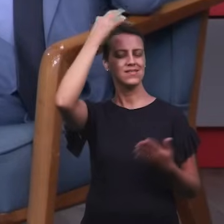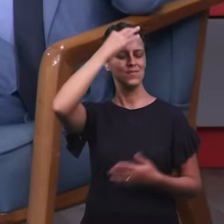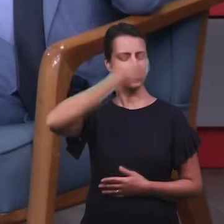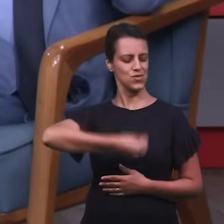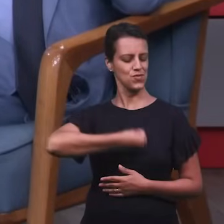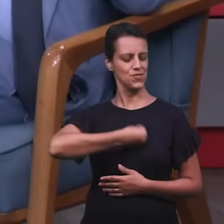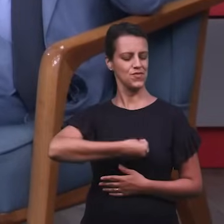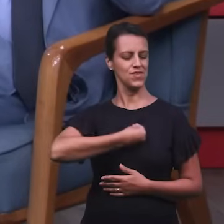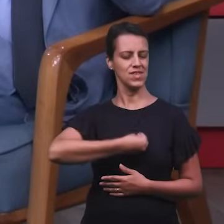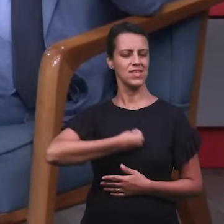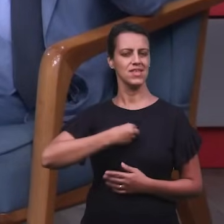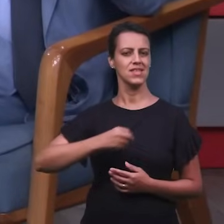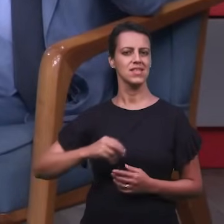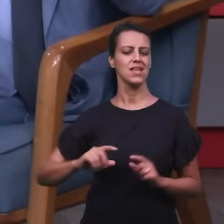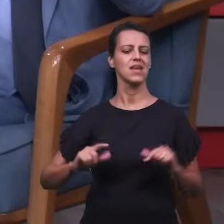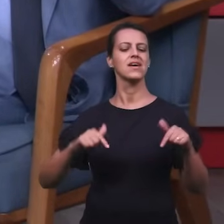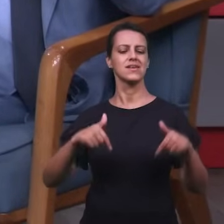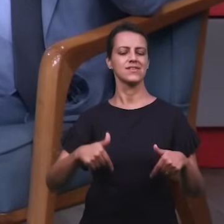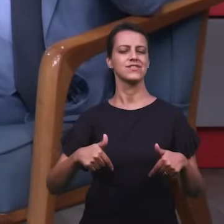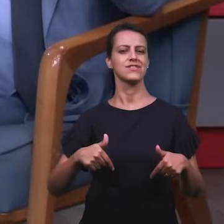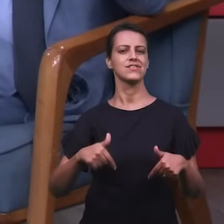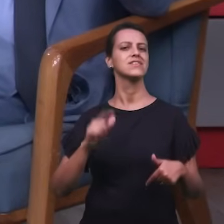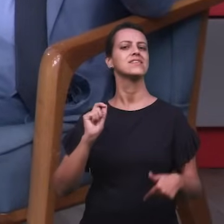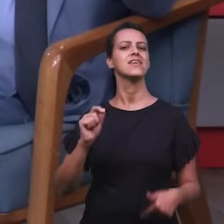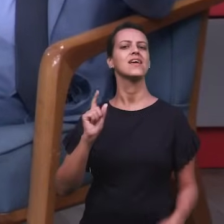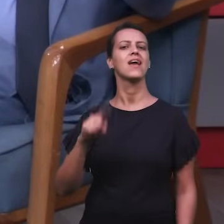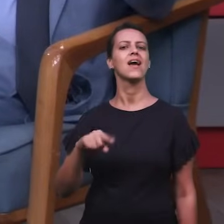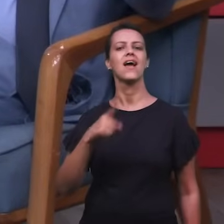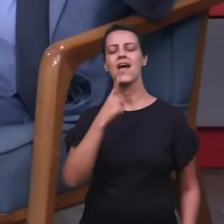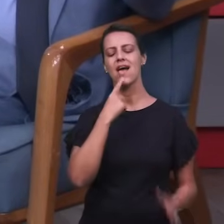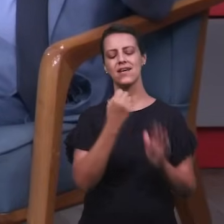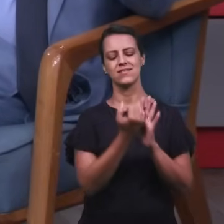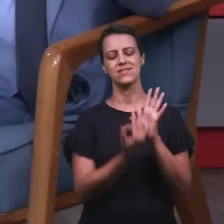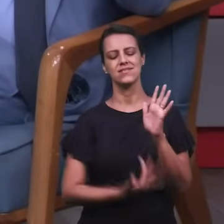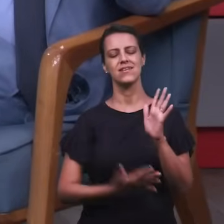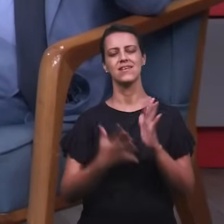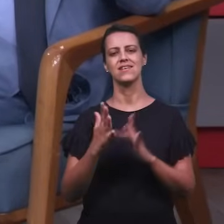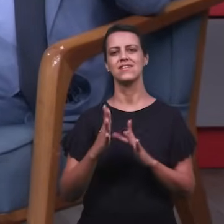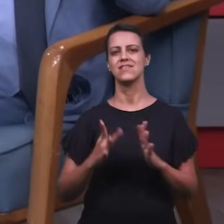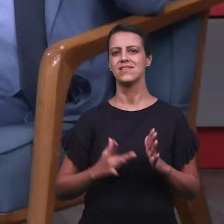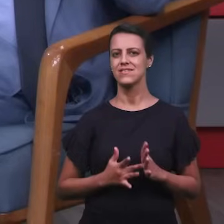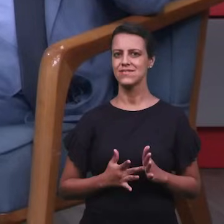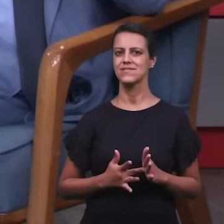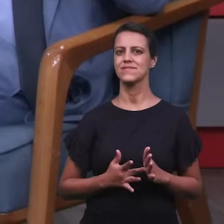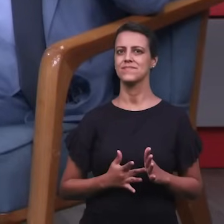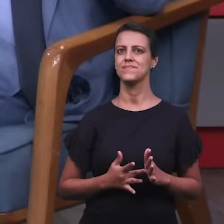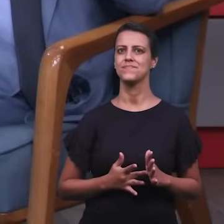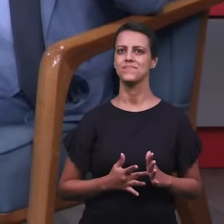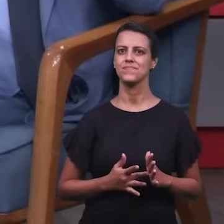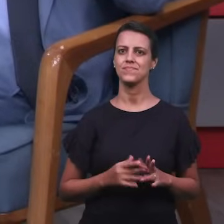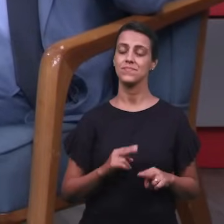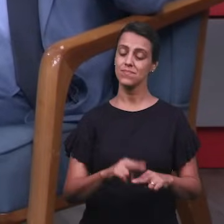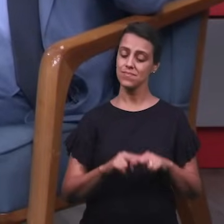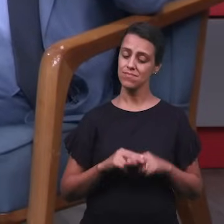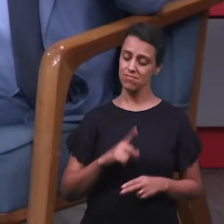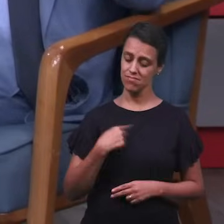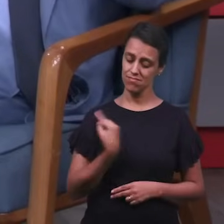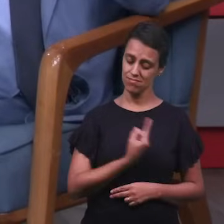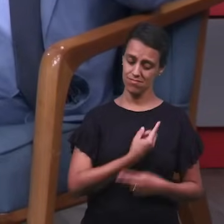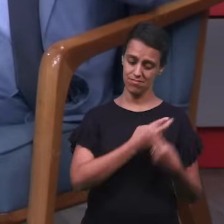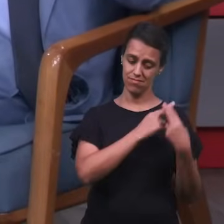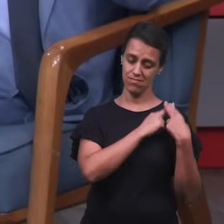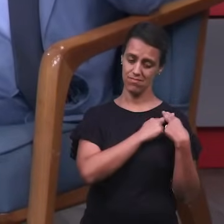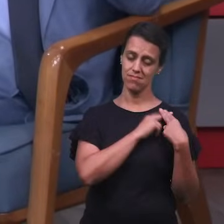vida. Então quem é o Espírito que dá vida? O sangue. Então, nos fez ministros do novo